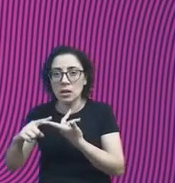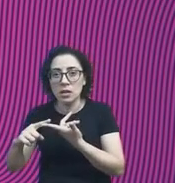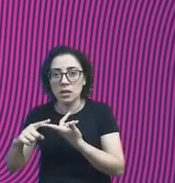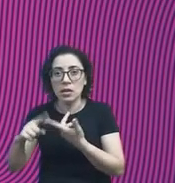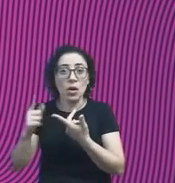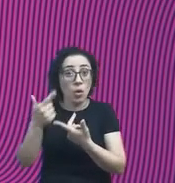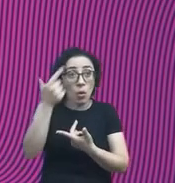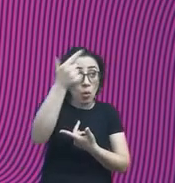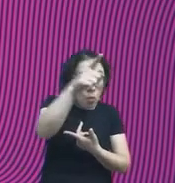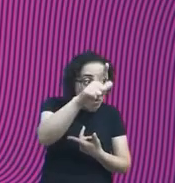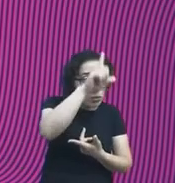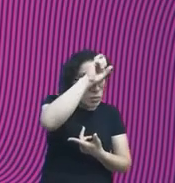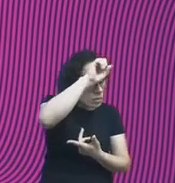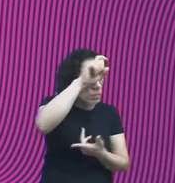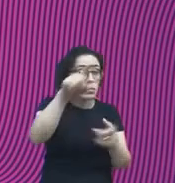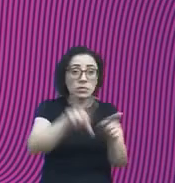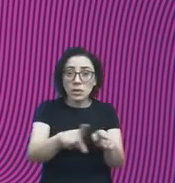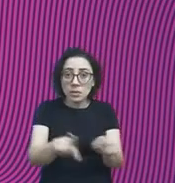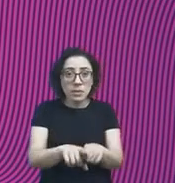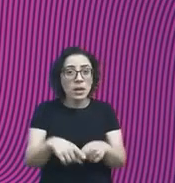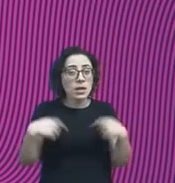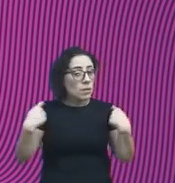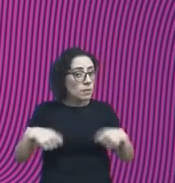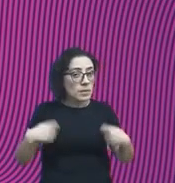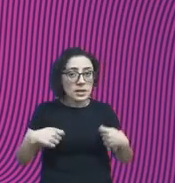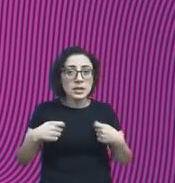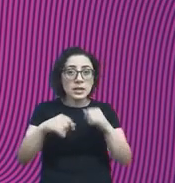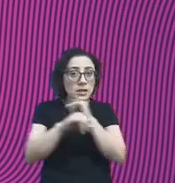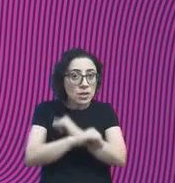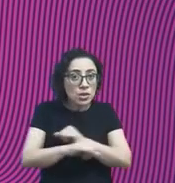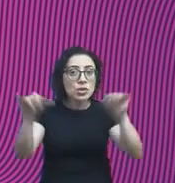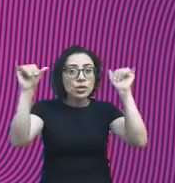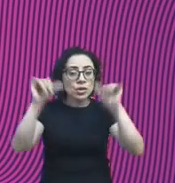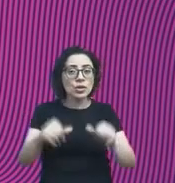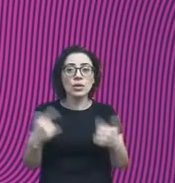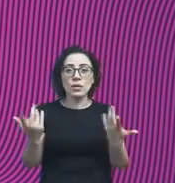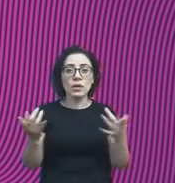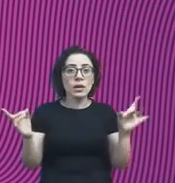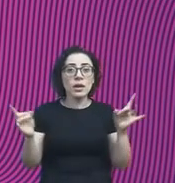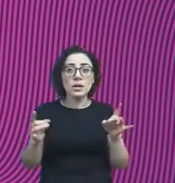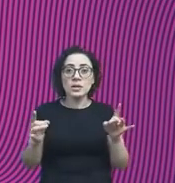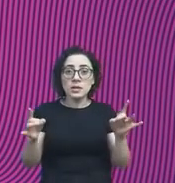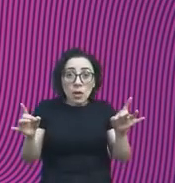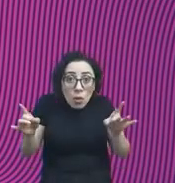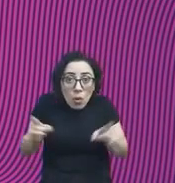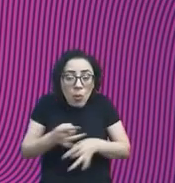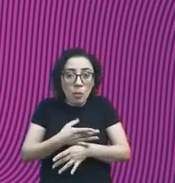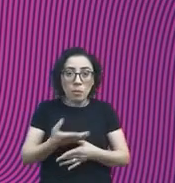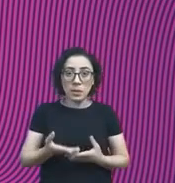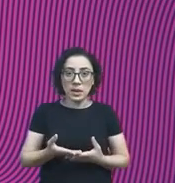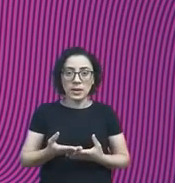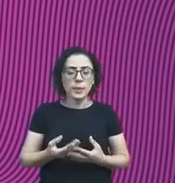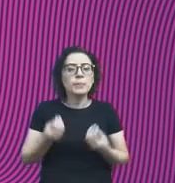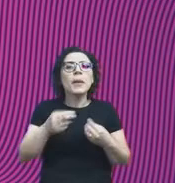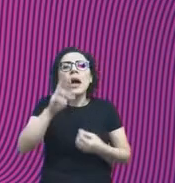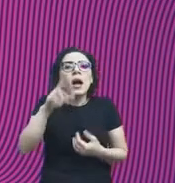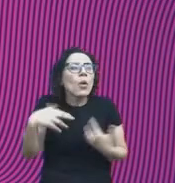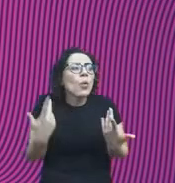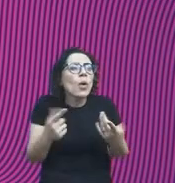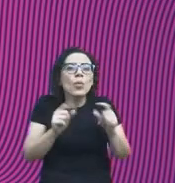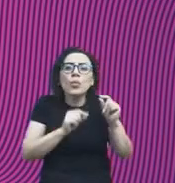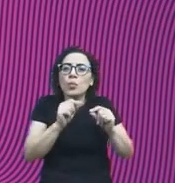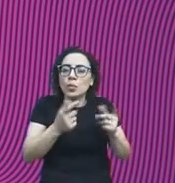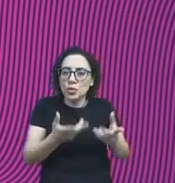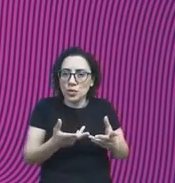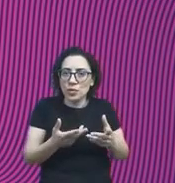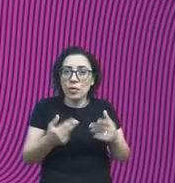Essa divulgação tem que ser plena e absoluta, com duas razões. Ela vai dar visibilidade